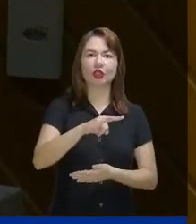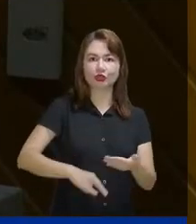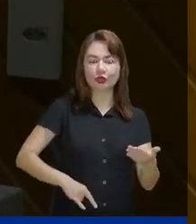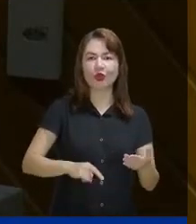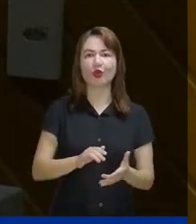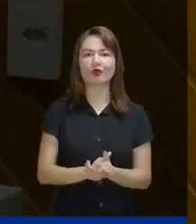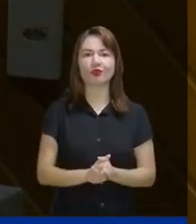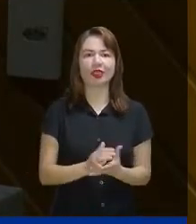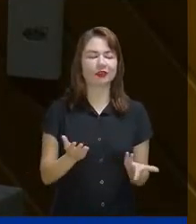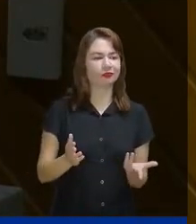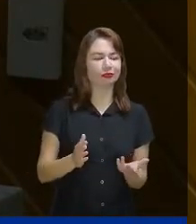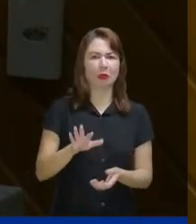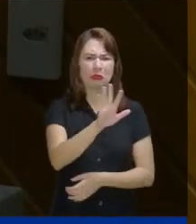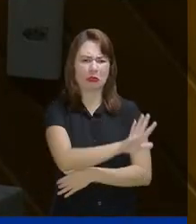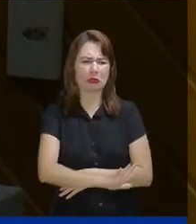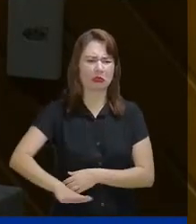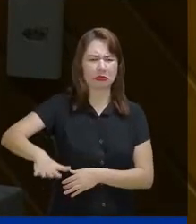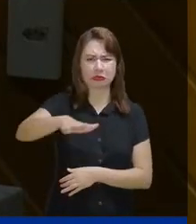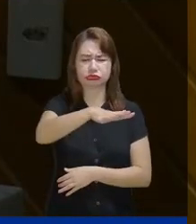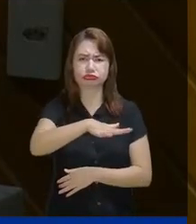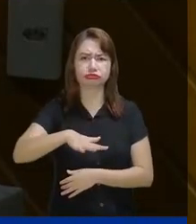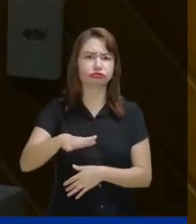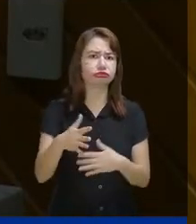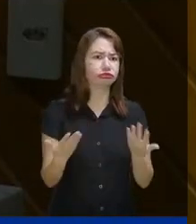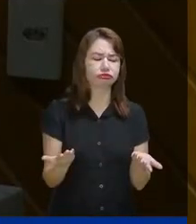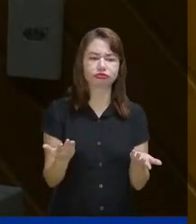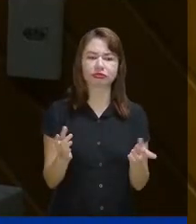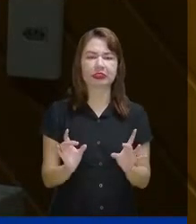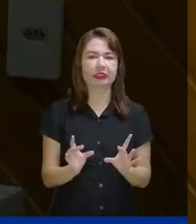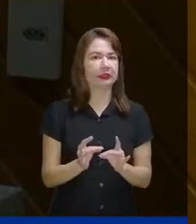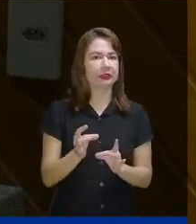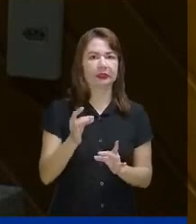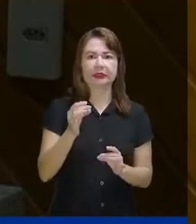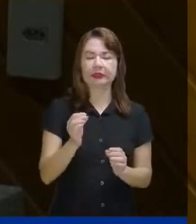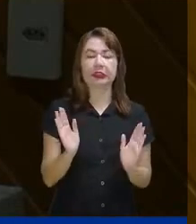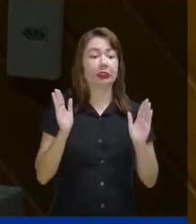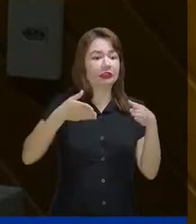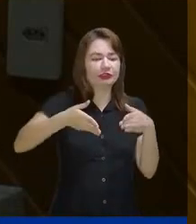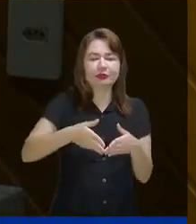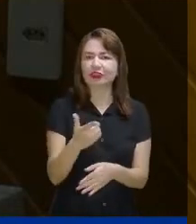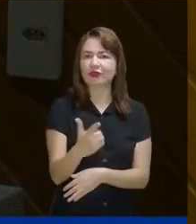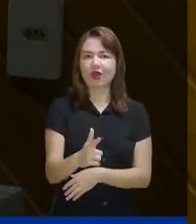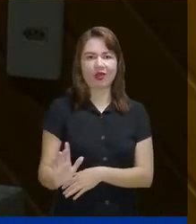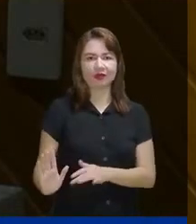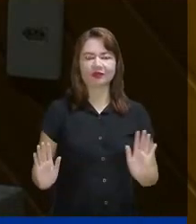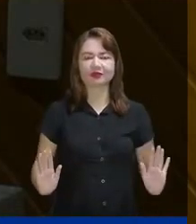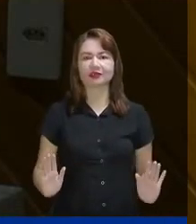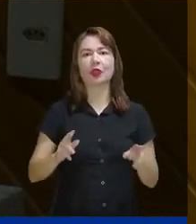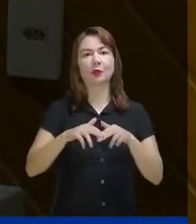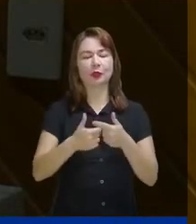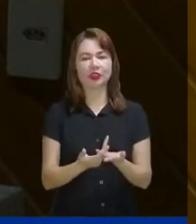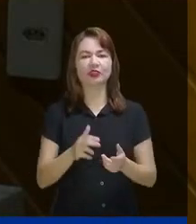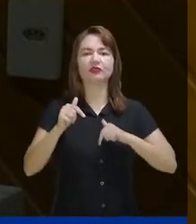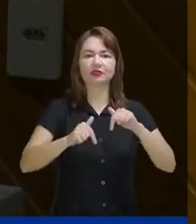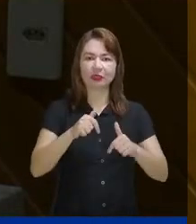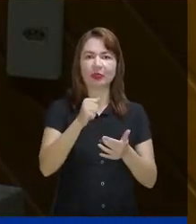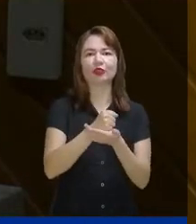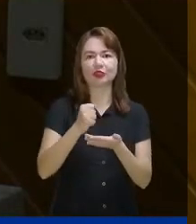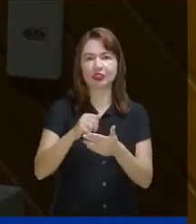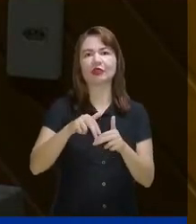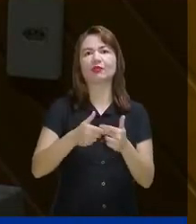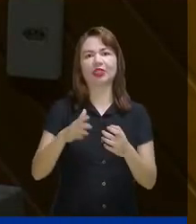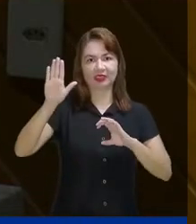compostos por cláusulas genéricas, o que impossibilitaria a efetivar a análise e comprovação de serviços contratados pela então